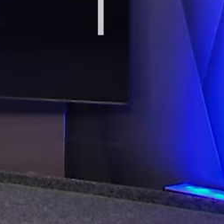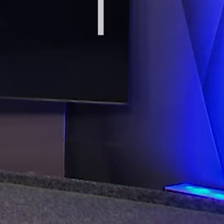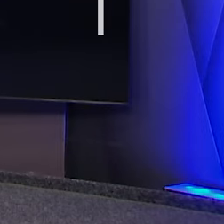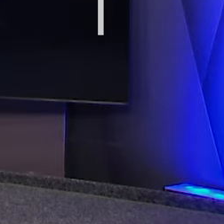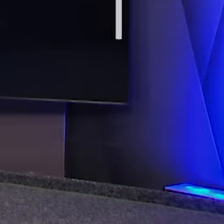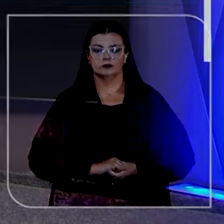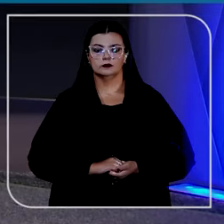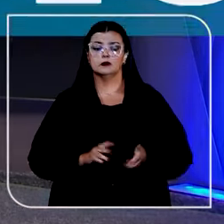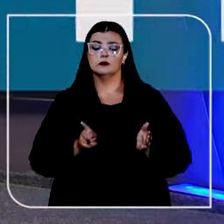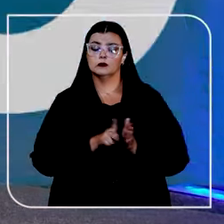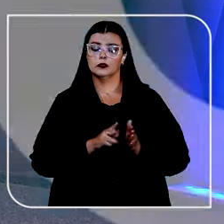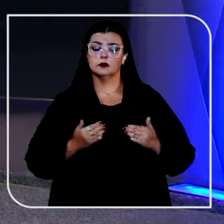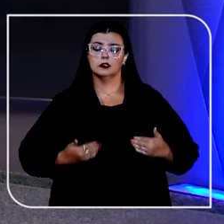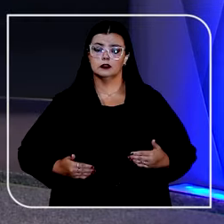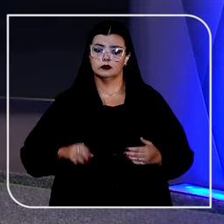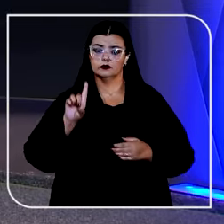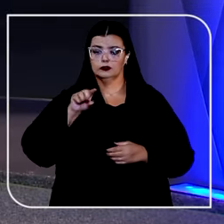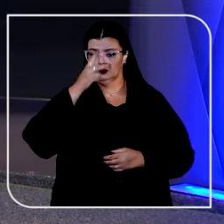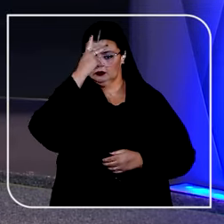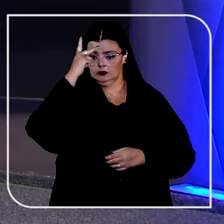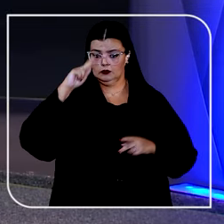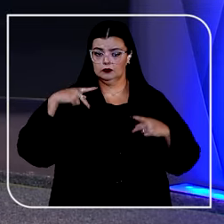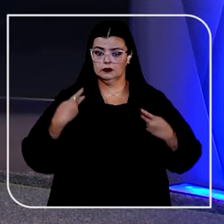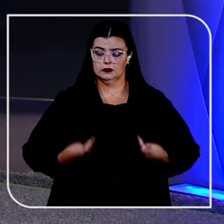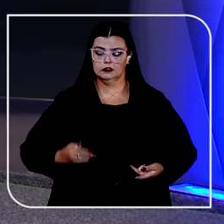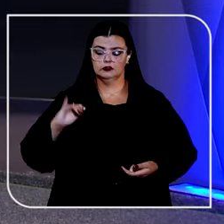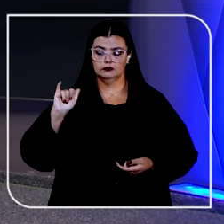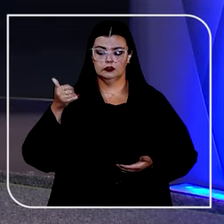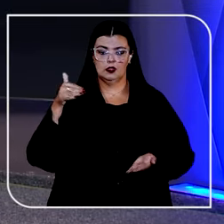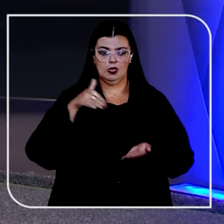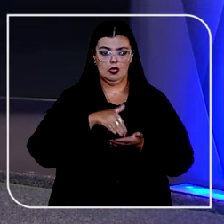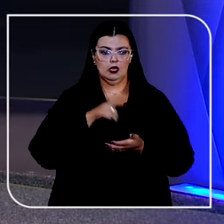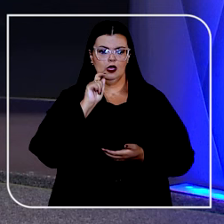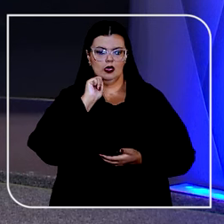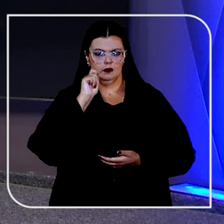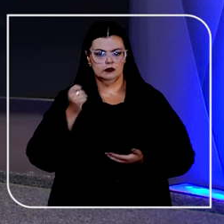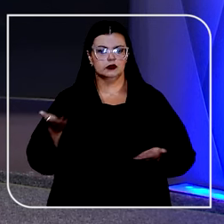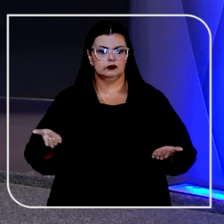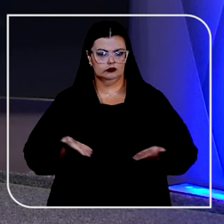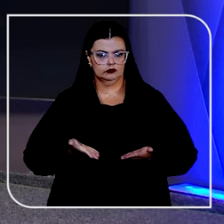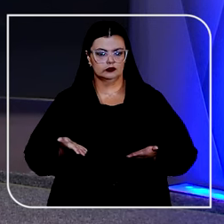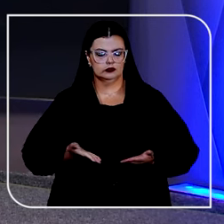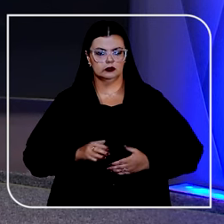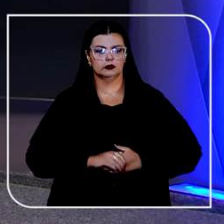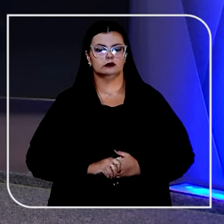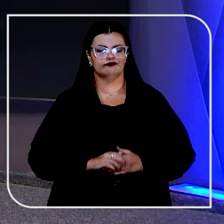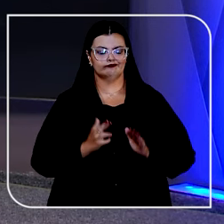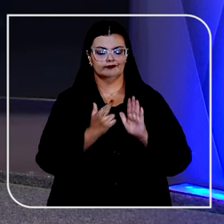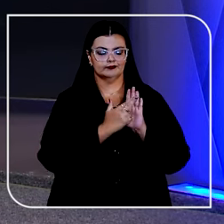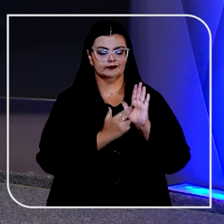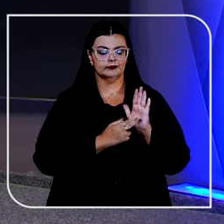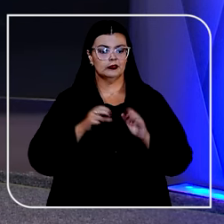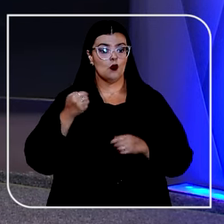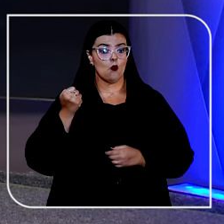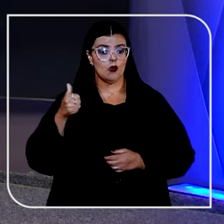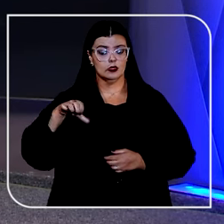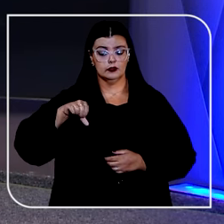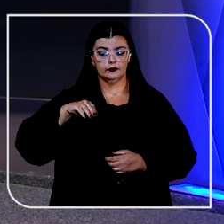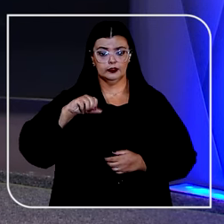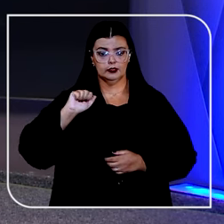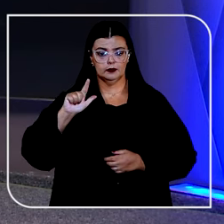ar segundo o ministério dos Direitos Humanos de Janeiro a Abril deste ano foram registradas quase